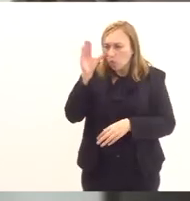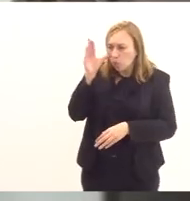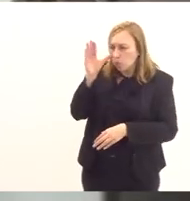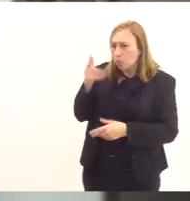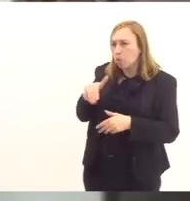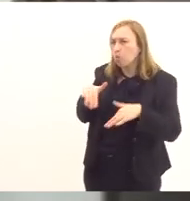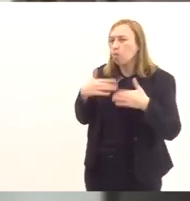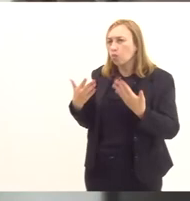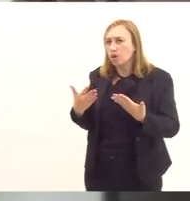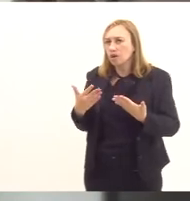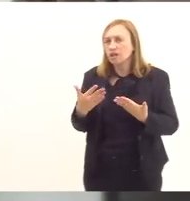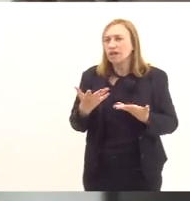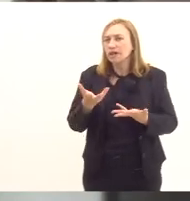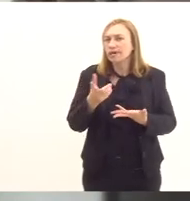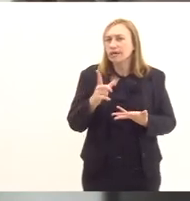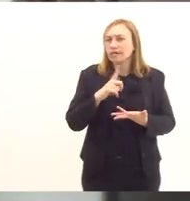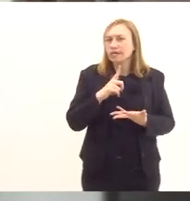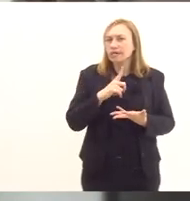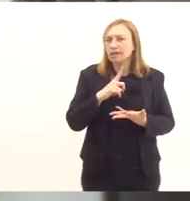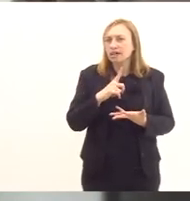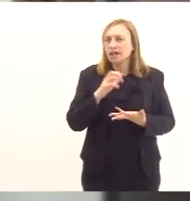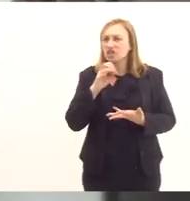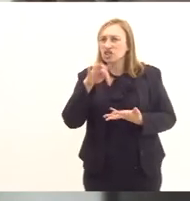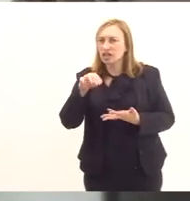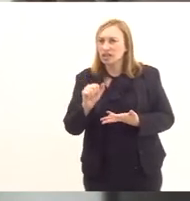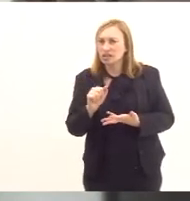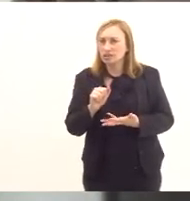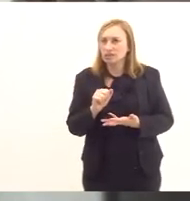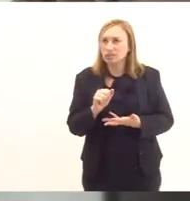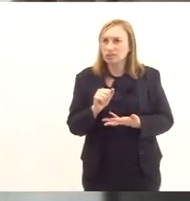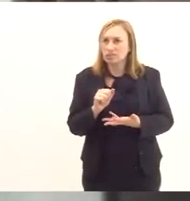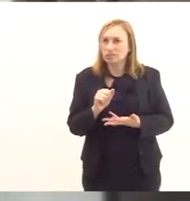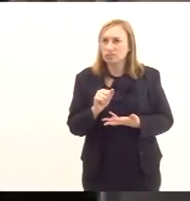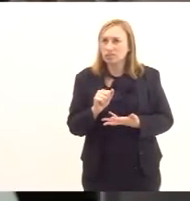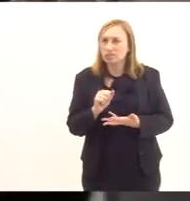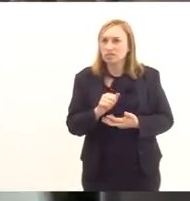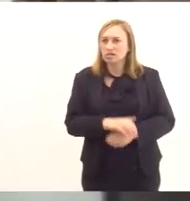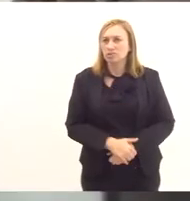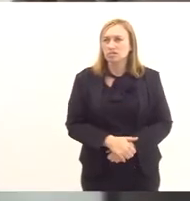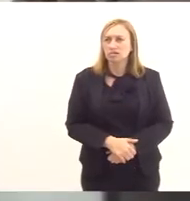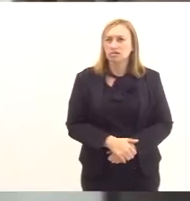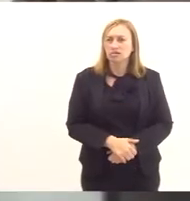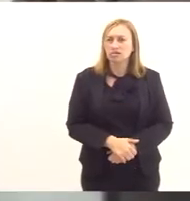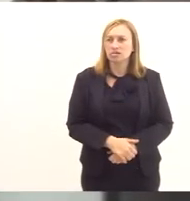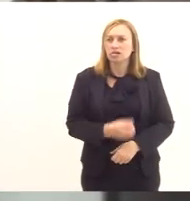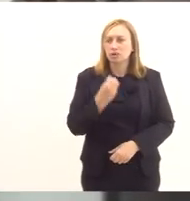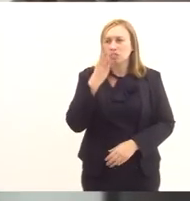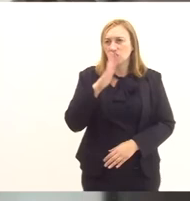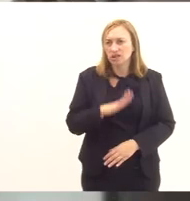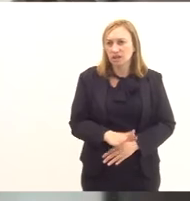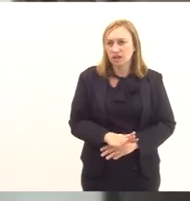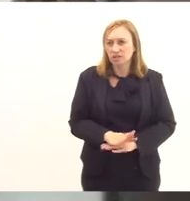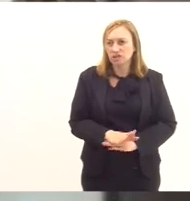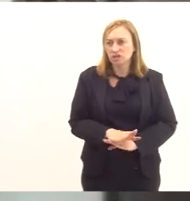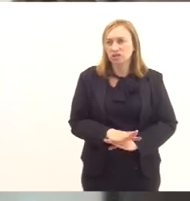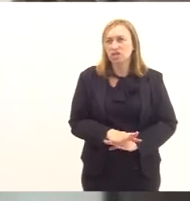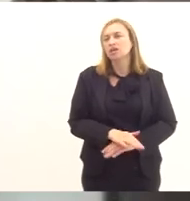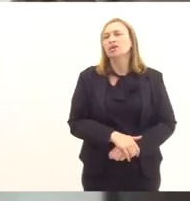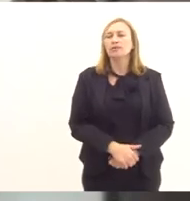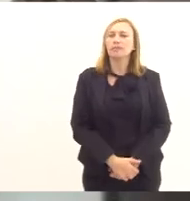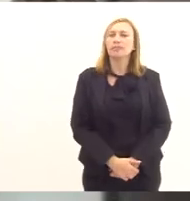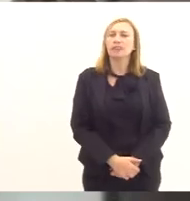em aderir a Gênese a Oi boa tarde